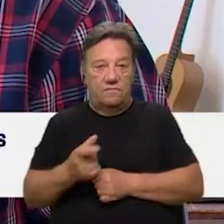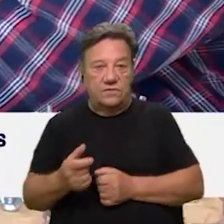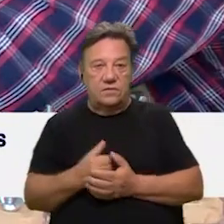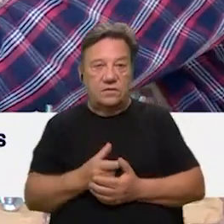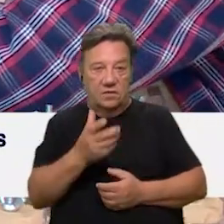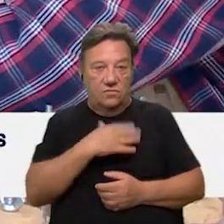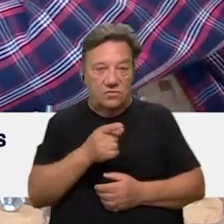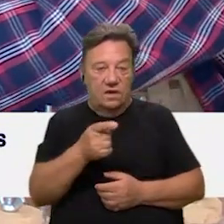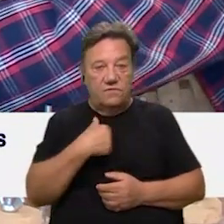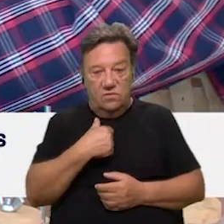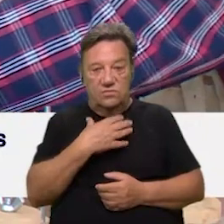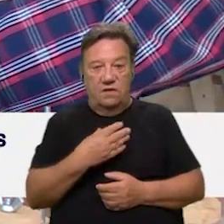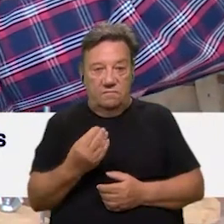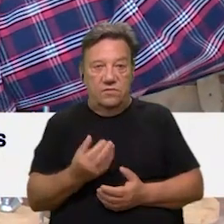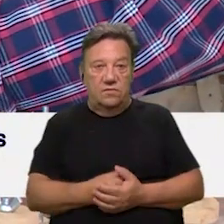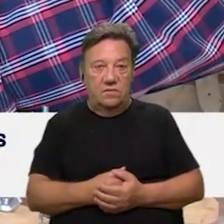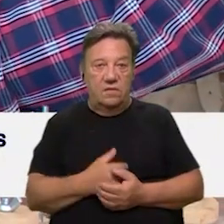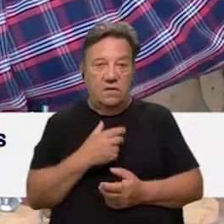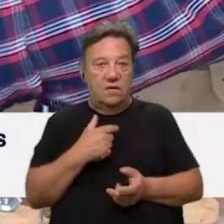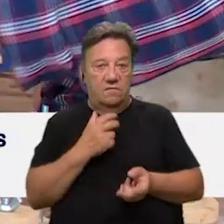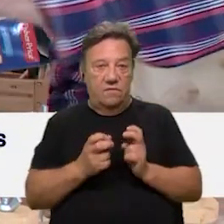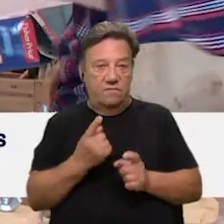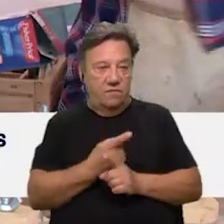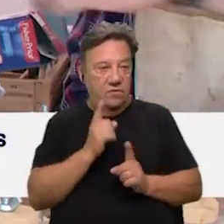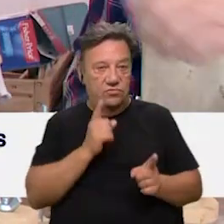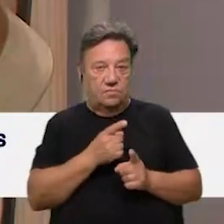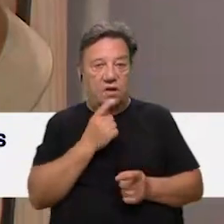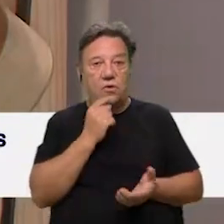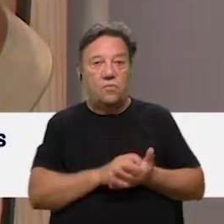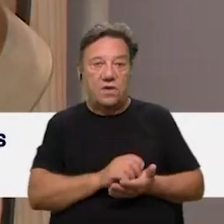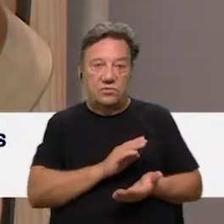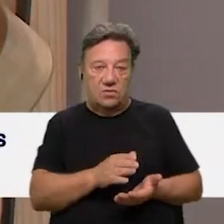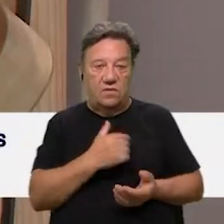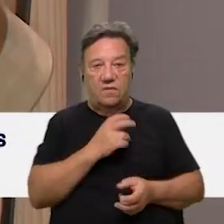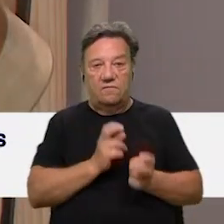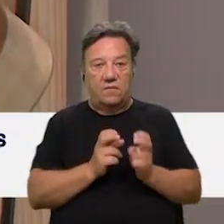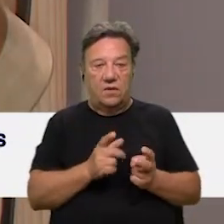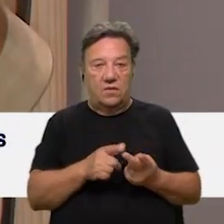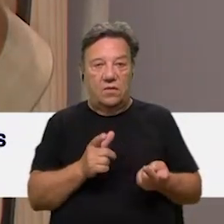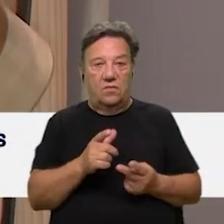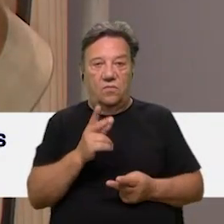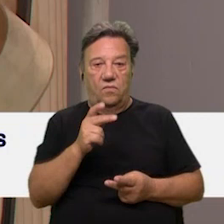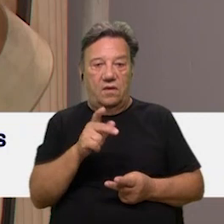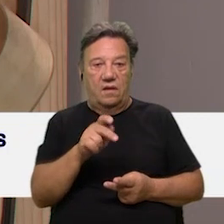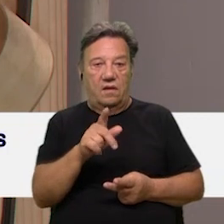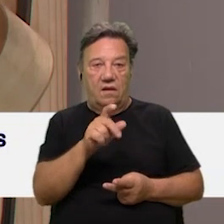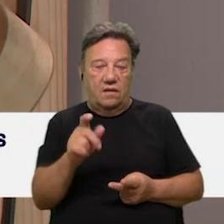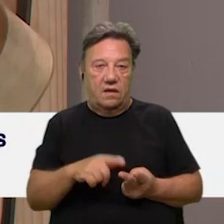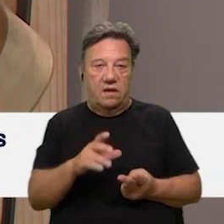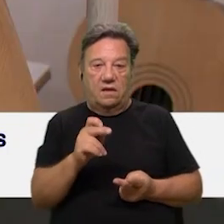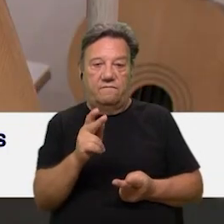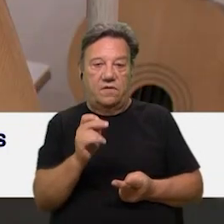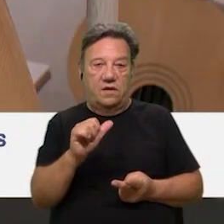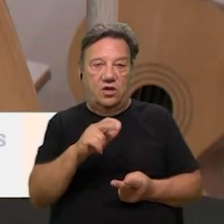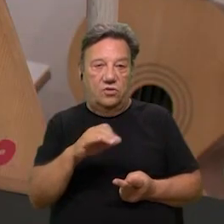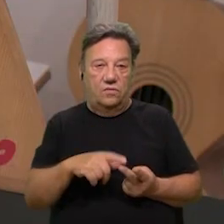Gostava? Eu gostava muito. Eu fabrico vários instrumentos por encomenda. Fabrico ukulelés, cavaquinhos, guitarras